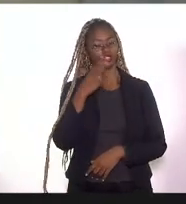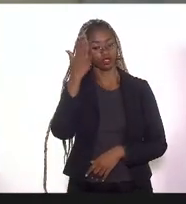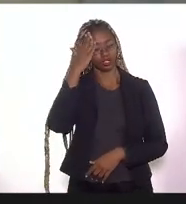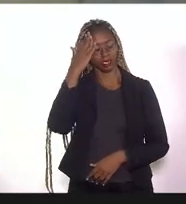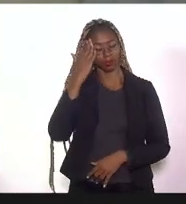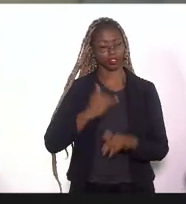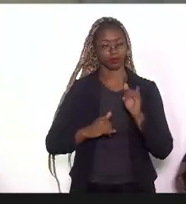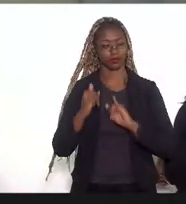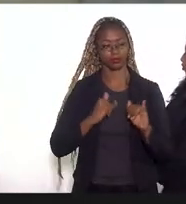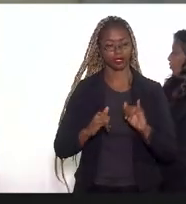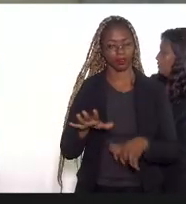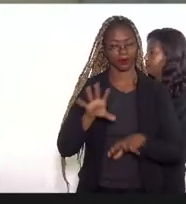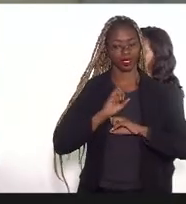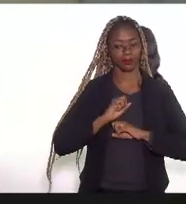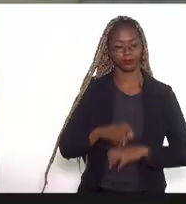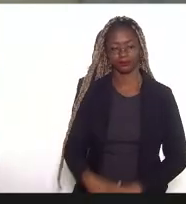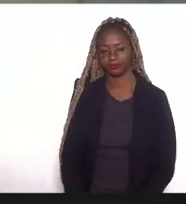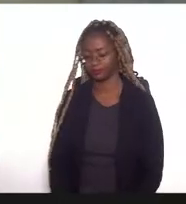informação.